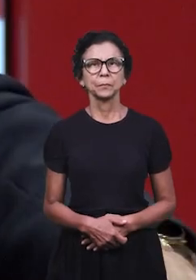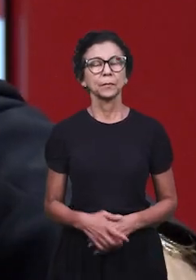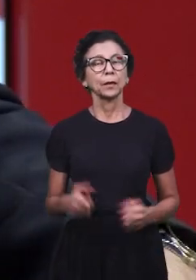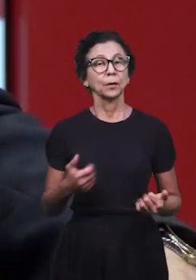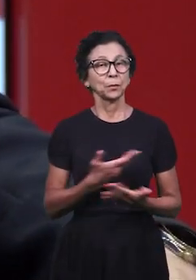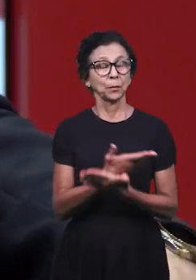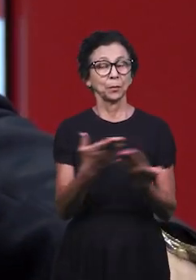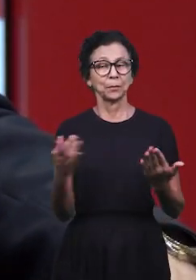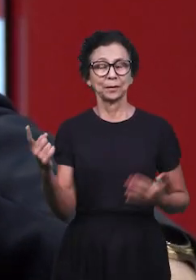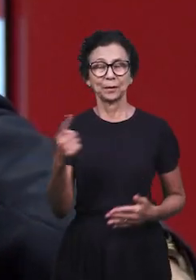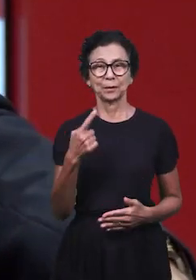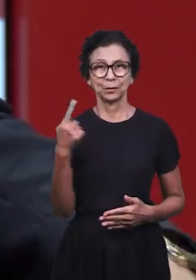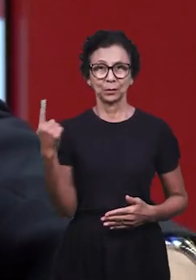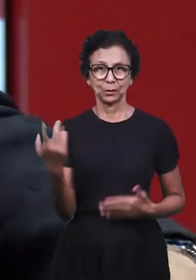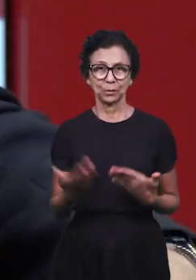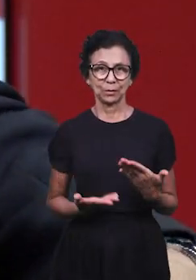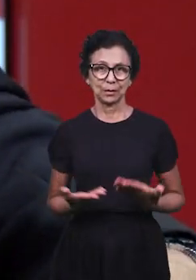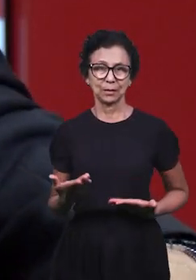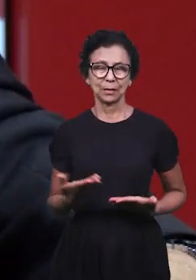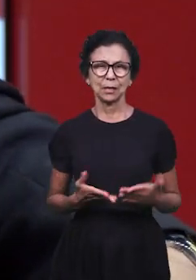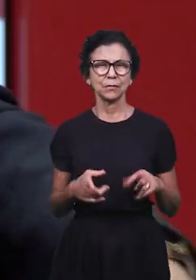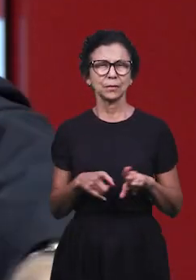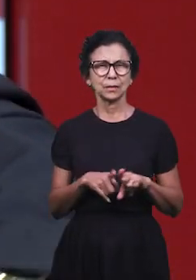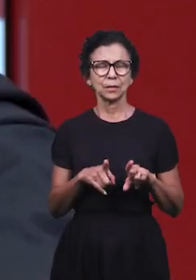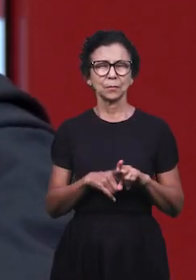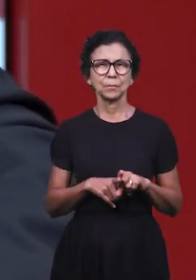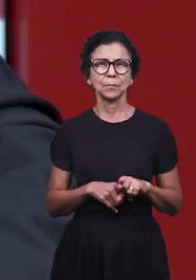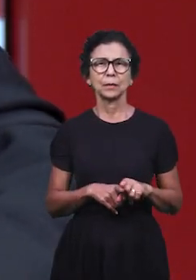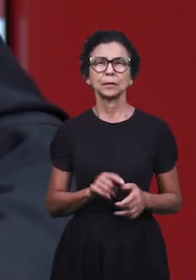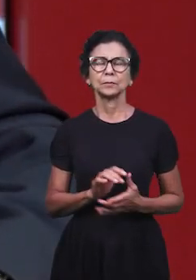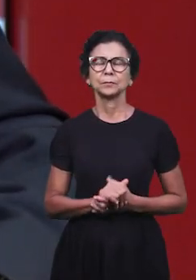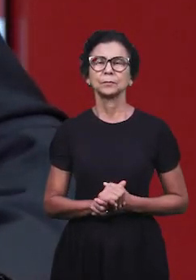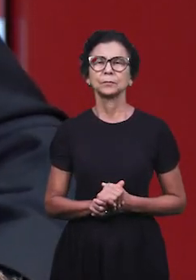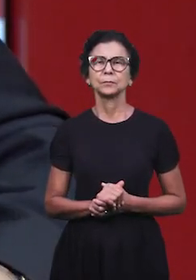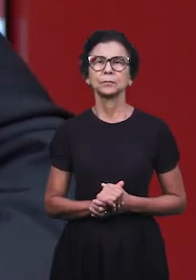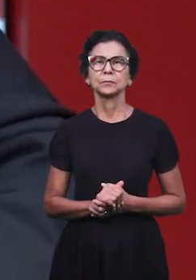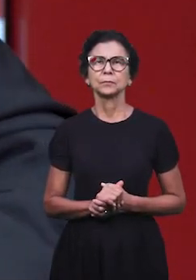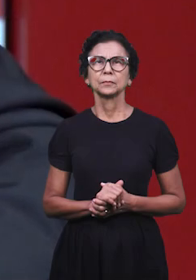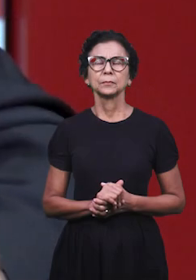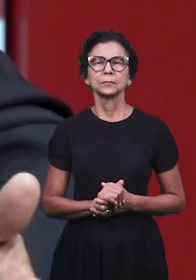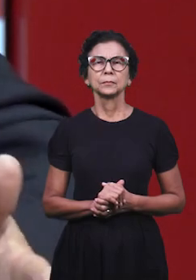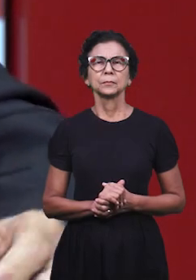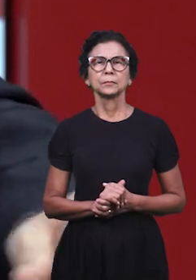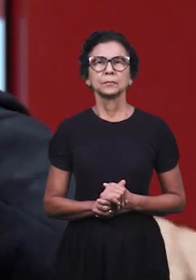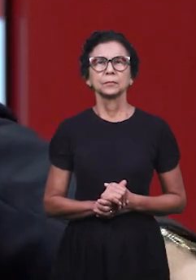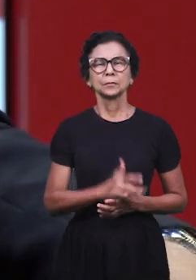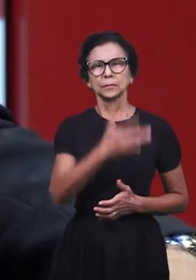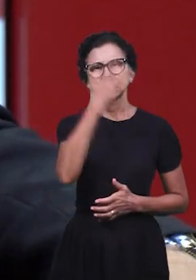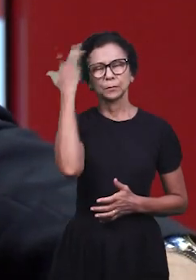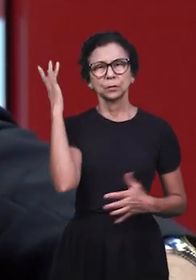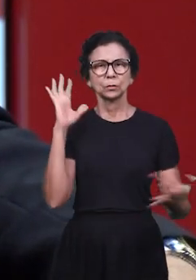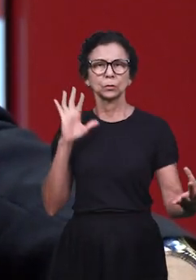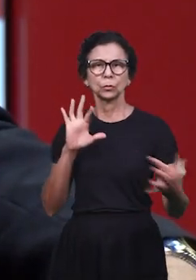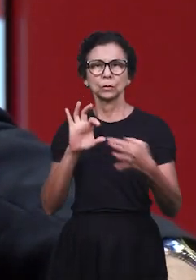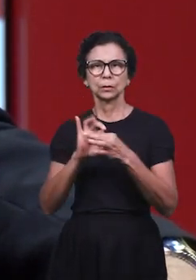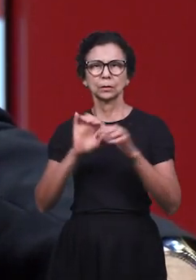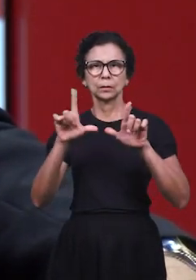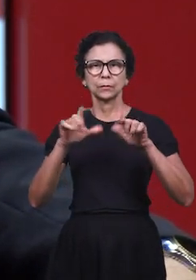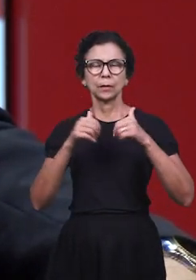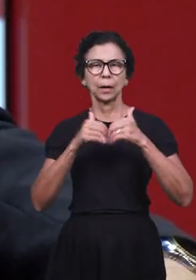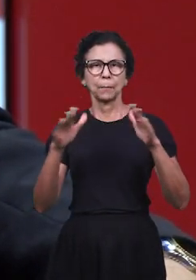Eu quero saudar a todos os nossos irmãos, aqueles que estão ligados conosco na TV aberta, canal 126,